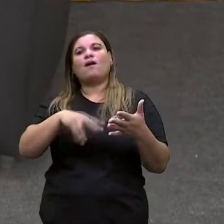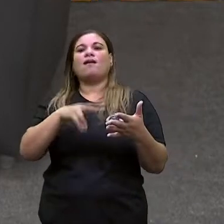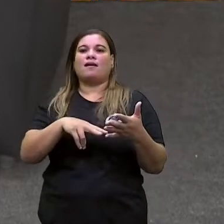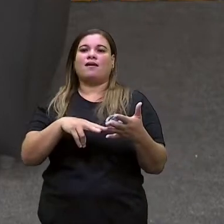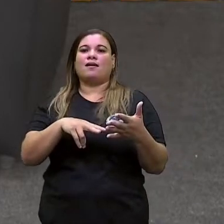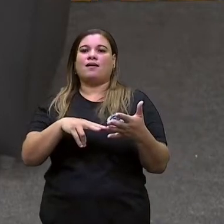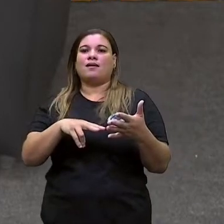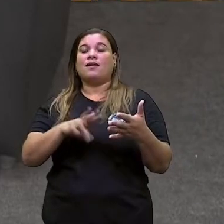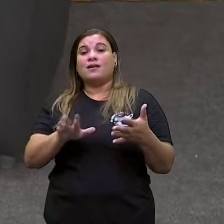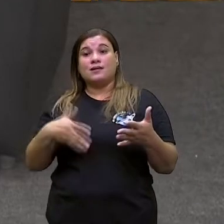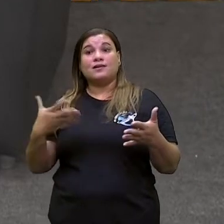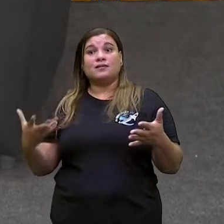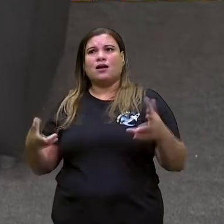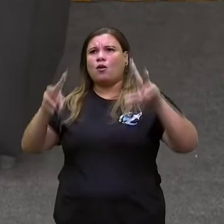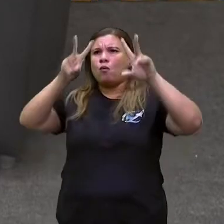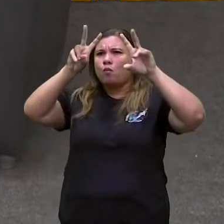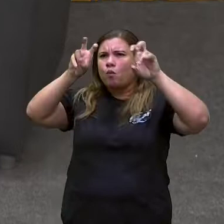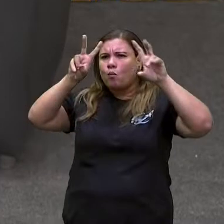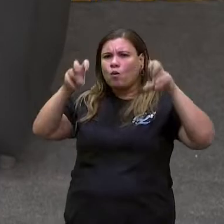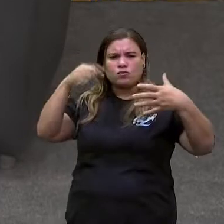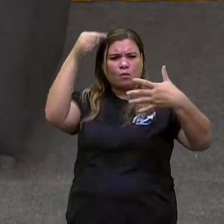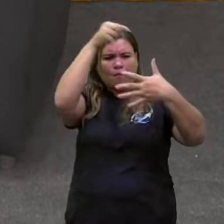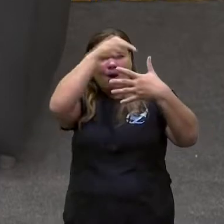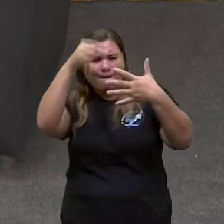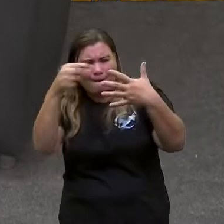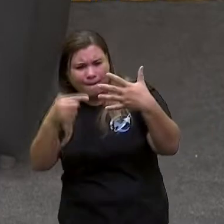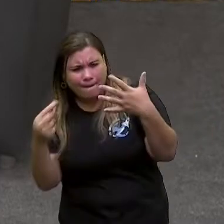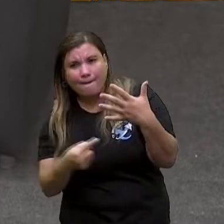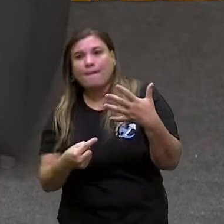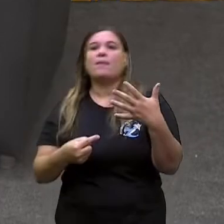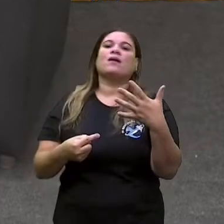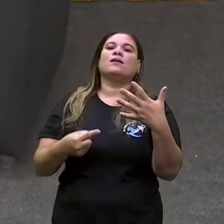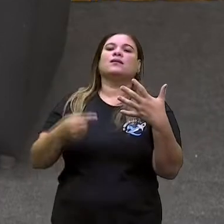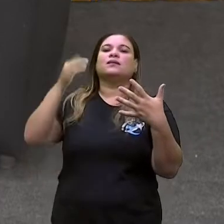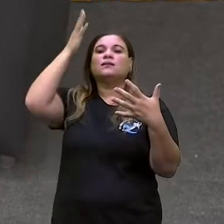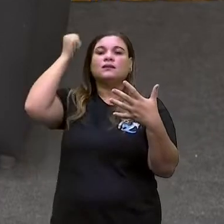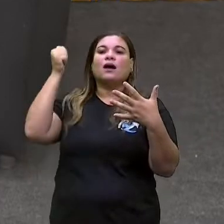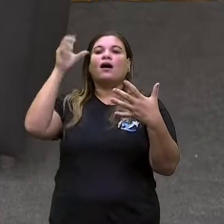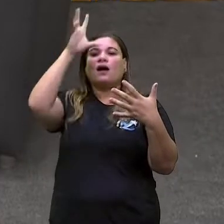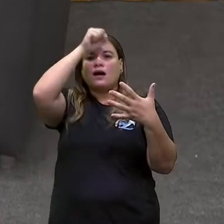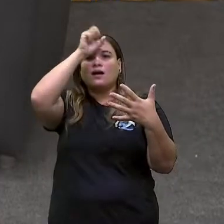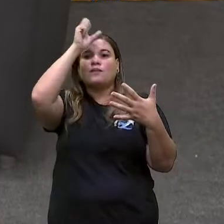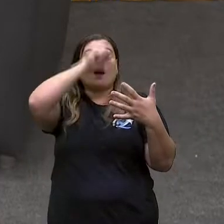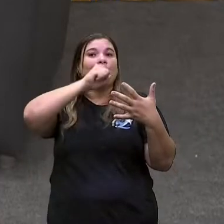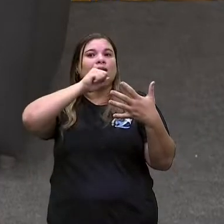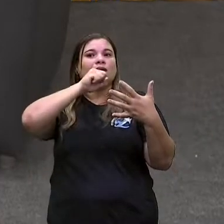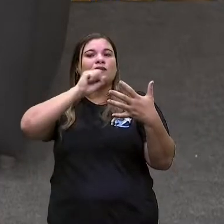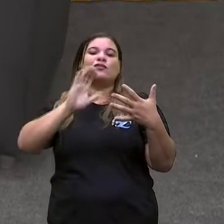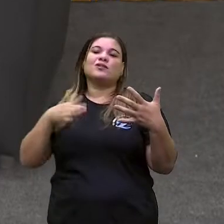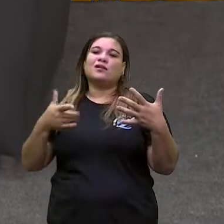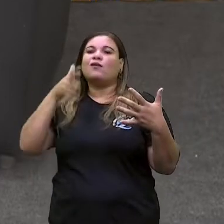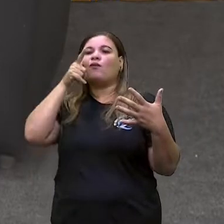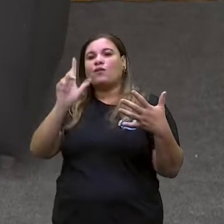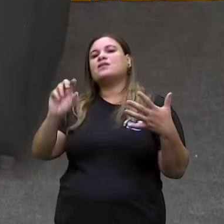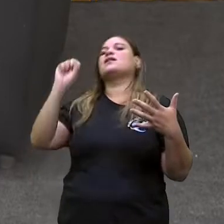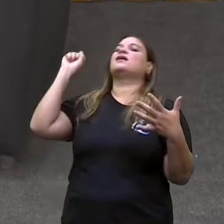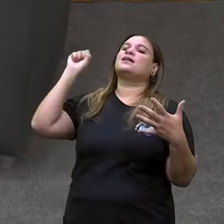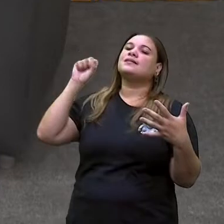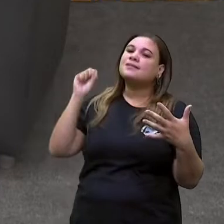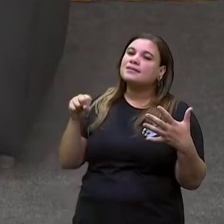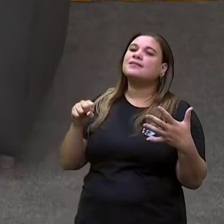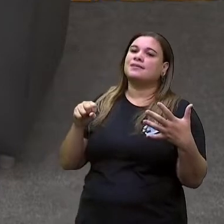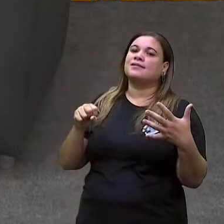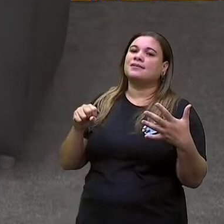coisa, você se convence através de alguns argumentos, de algumas hipóteses que você levantou, que você refutou ou aceitou. E a